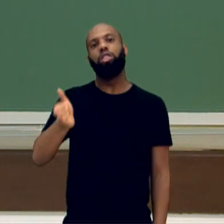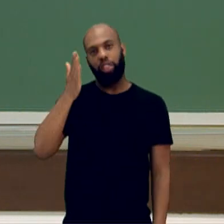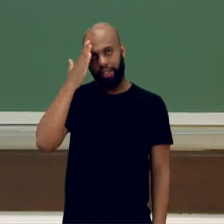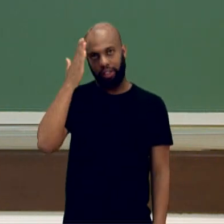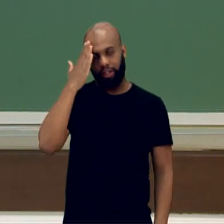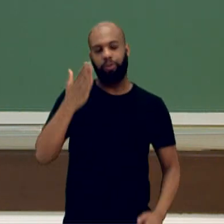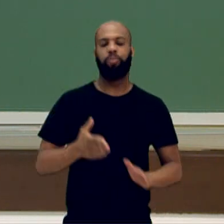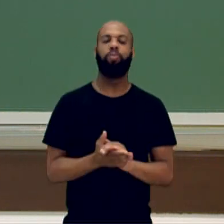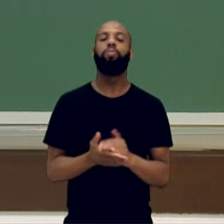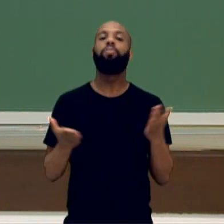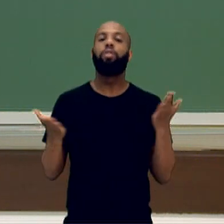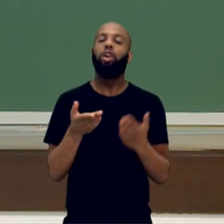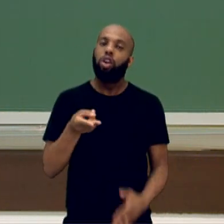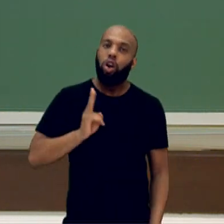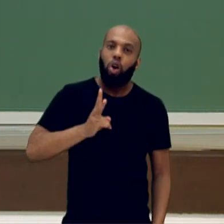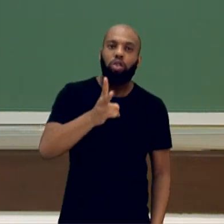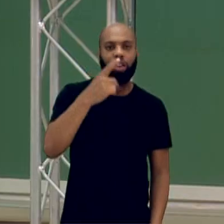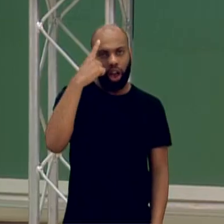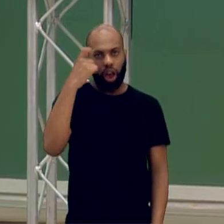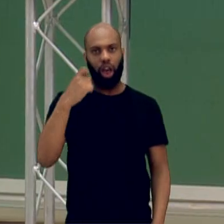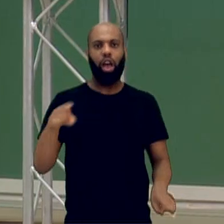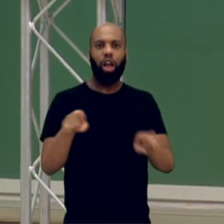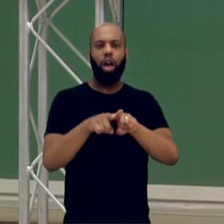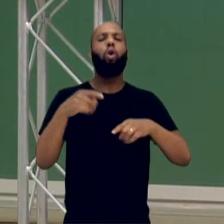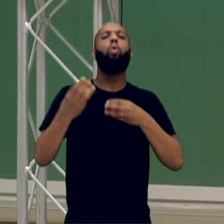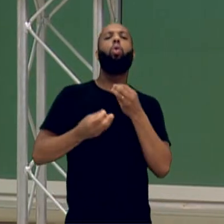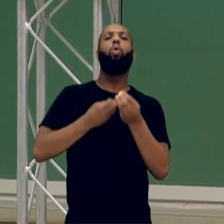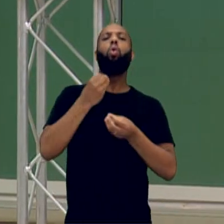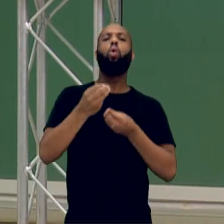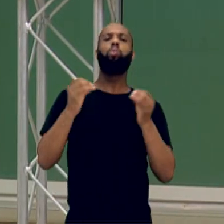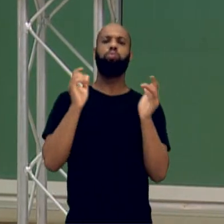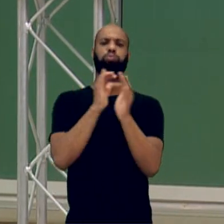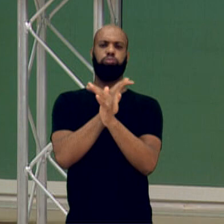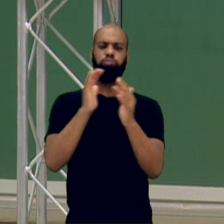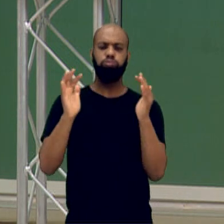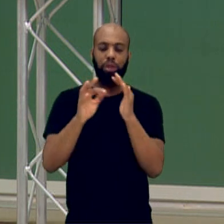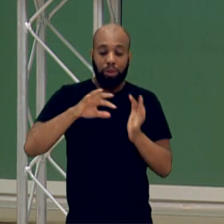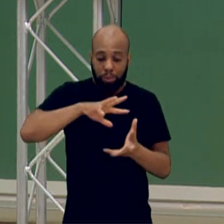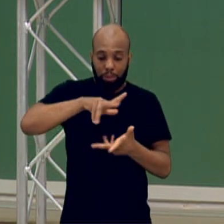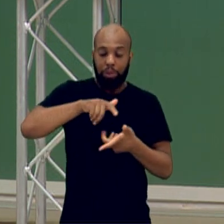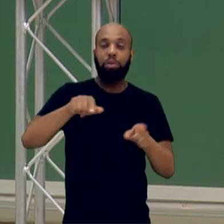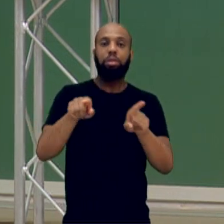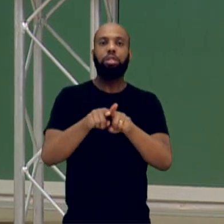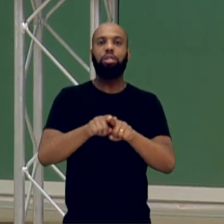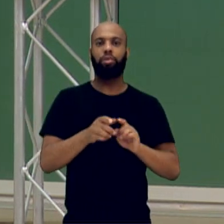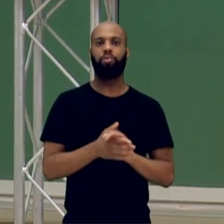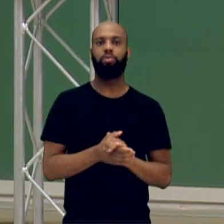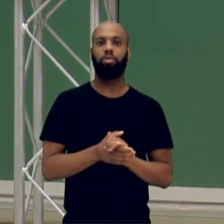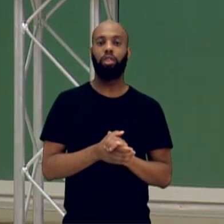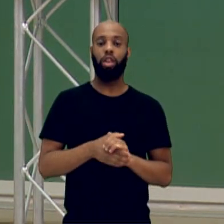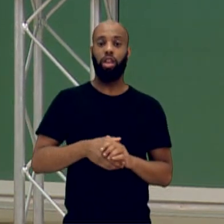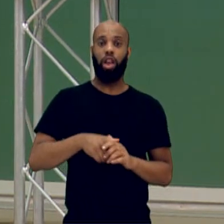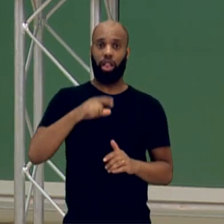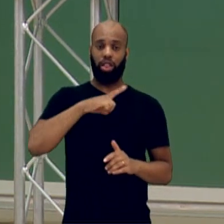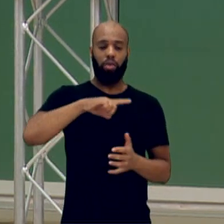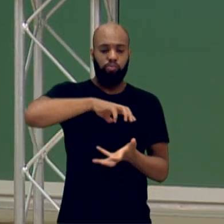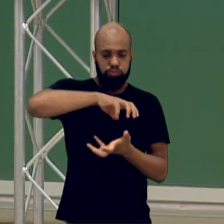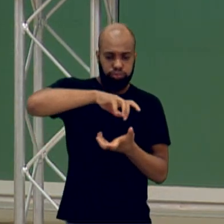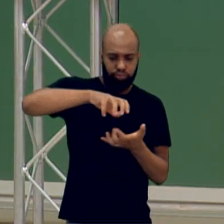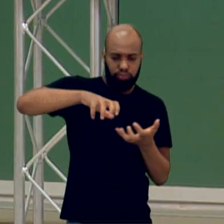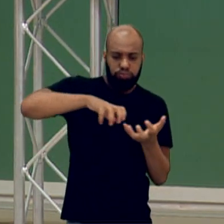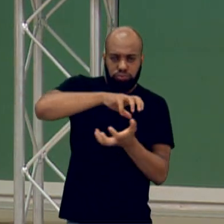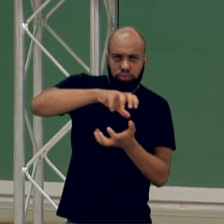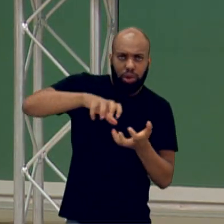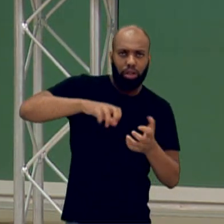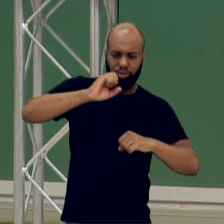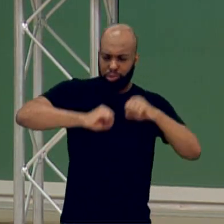ali. Continuando essa ideia de como se urbanizou o mundo, né? Segundo a Revolução Industrial, nós